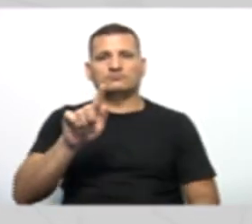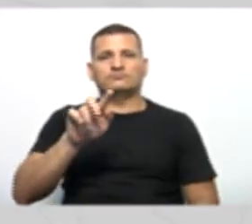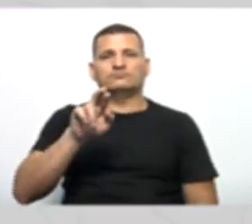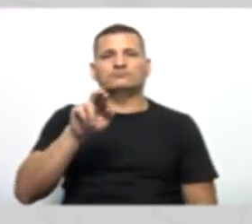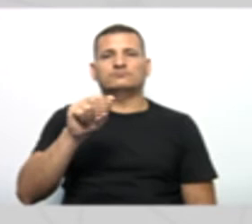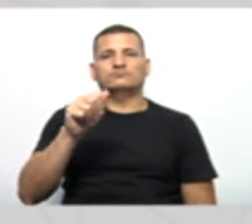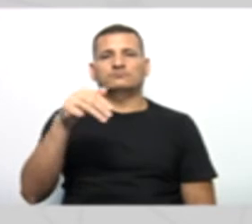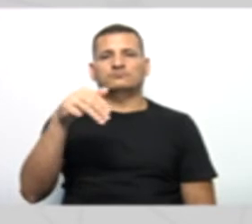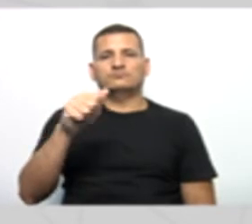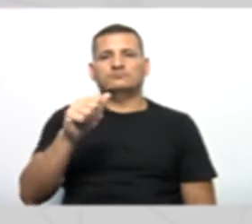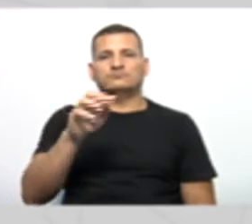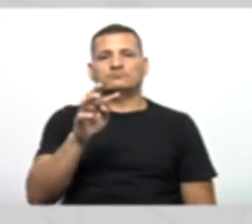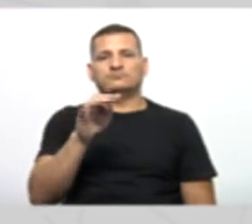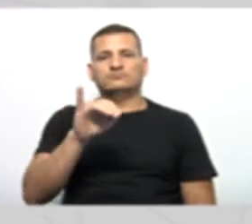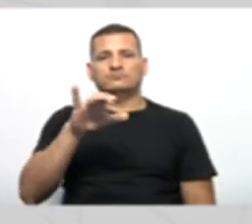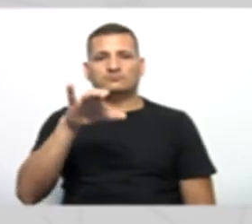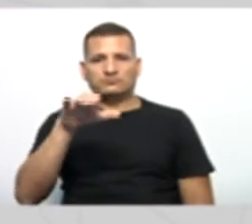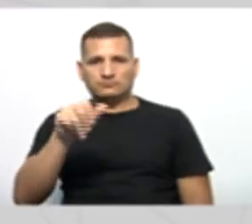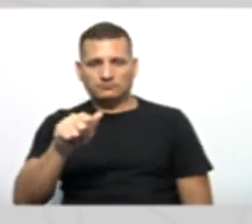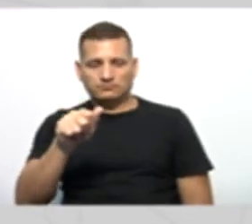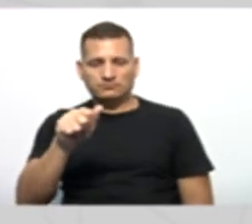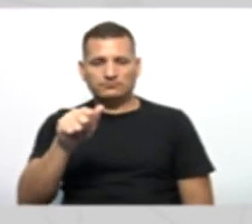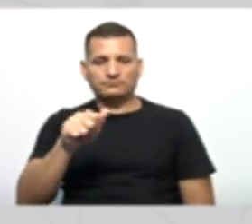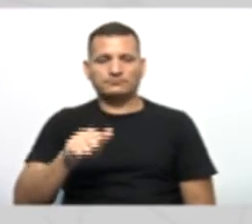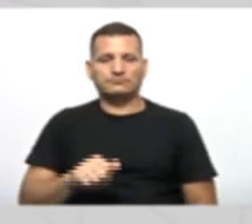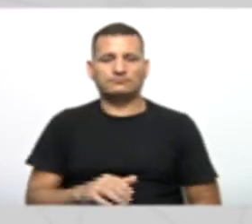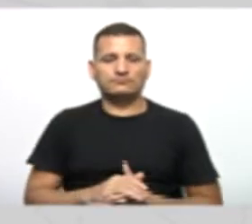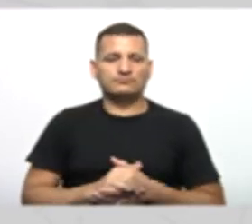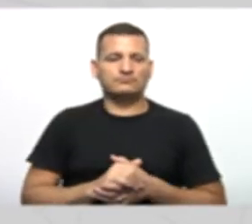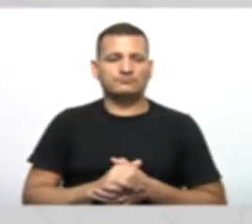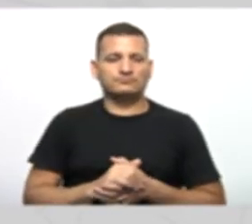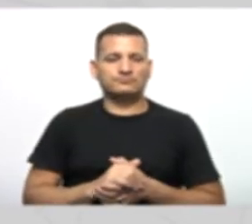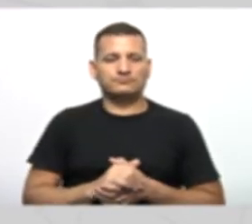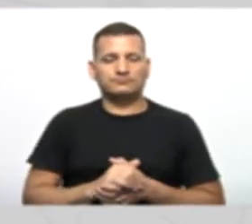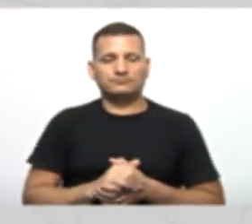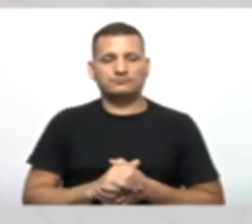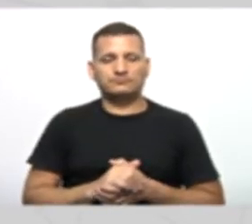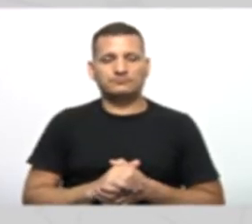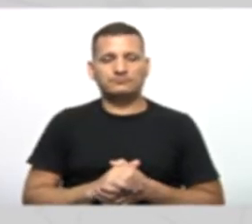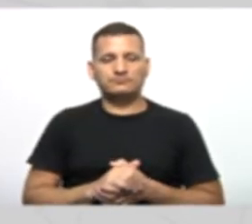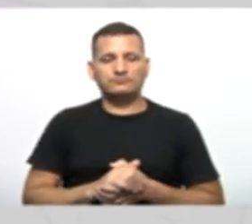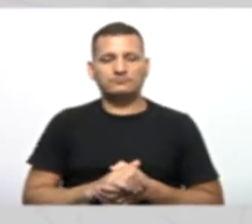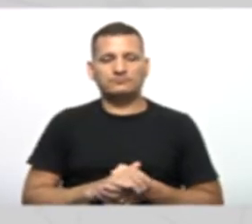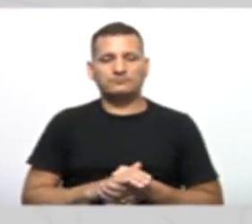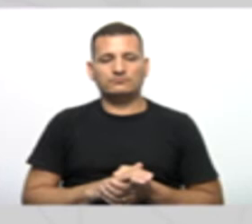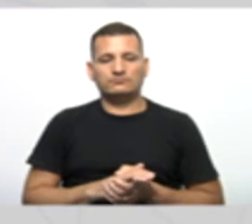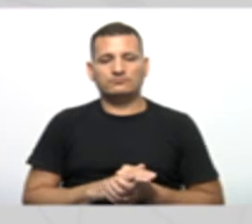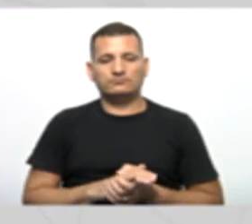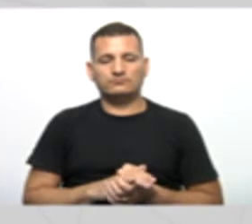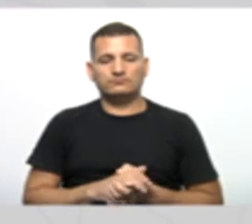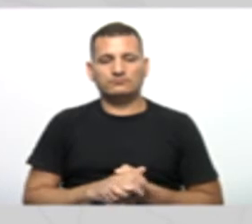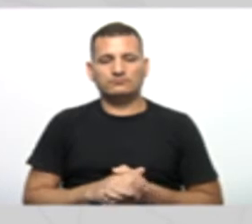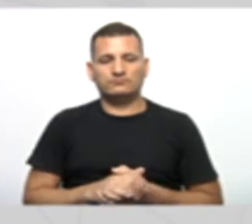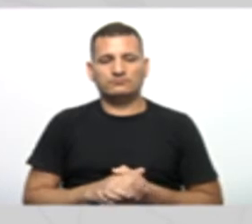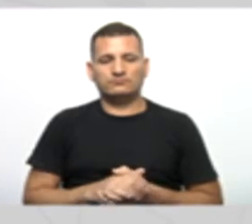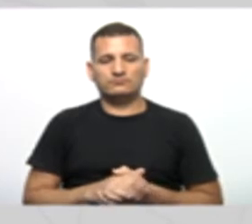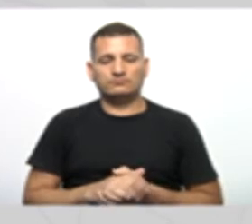uma consulta de todos os dados da tabela disciplina, nosso popular select, ok?